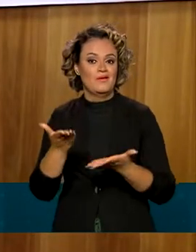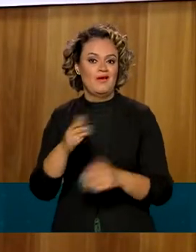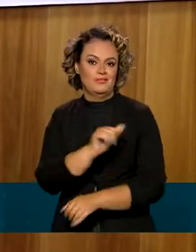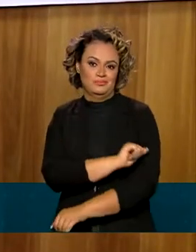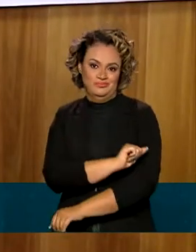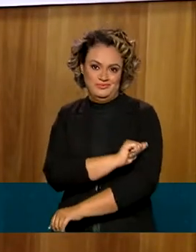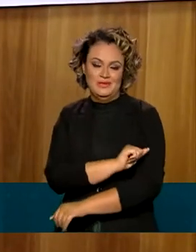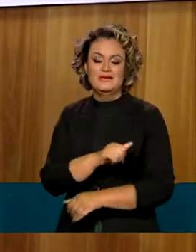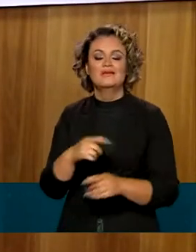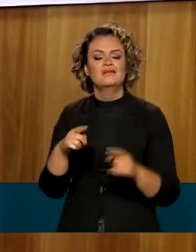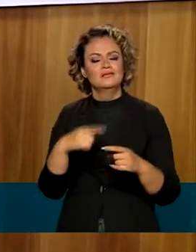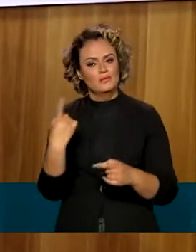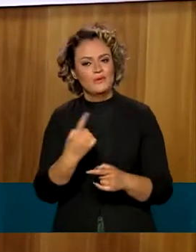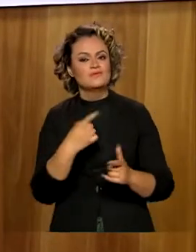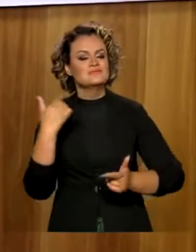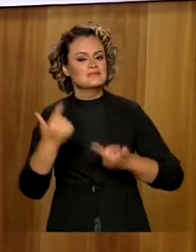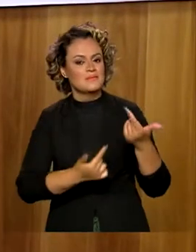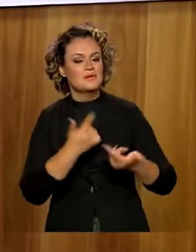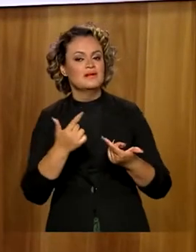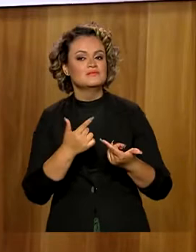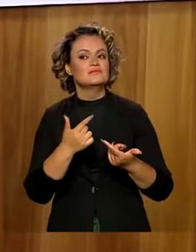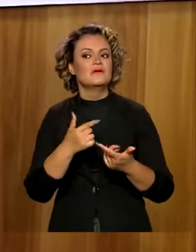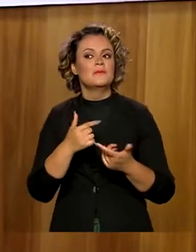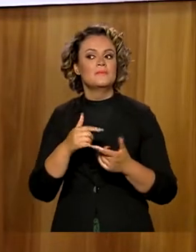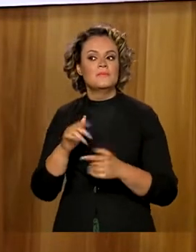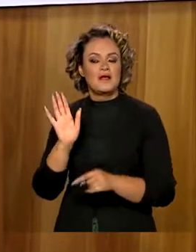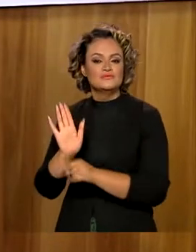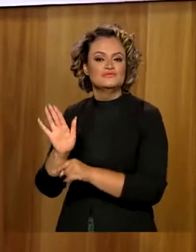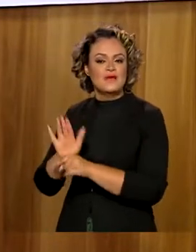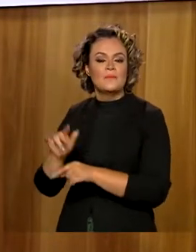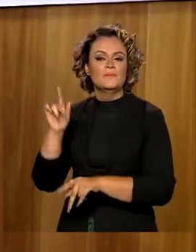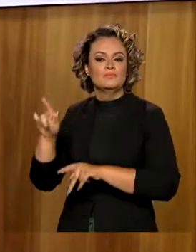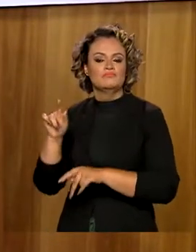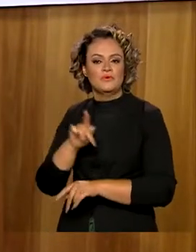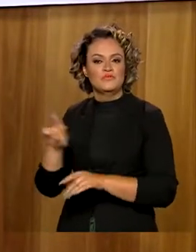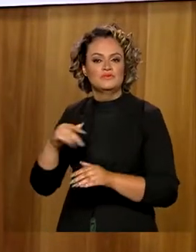também trabalhado para a formação e para o preparo do professor em sala de aula.